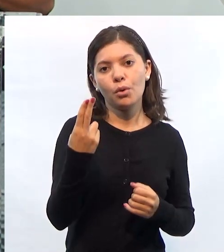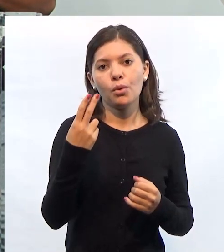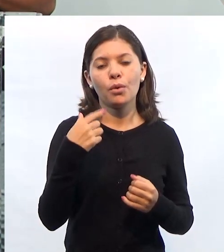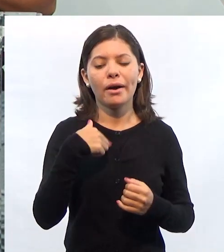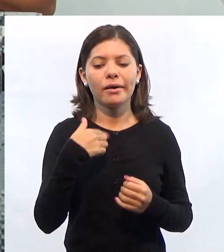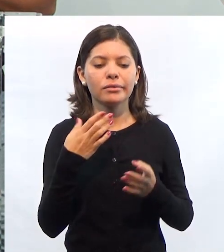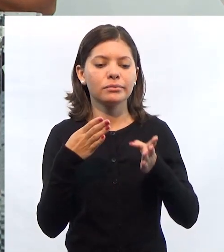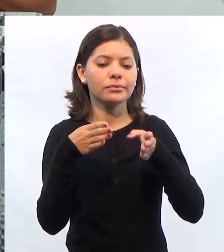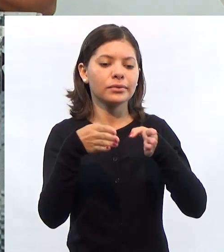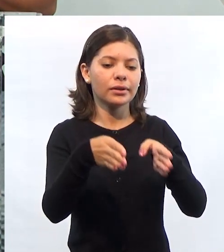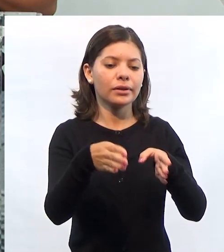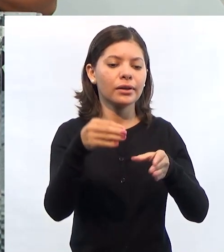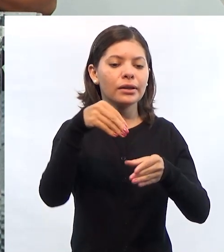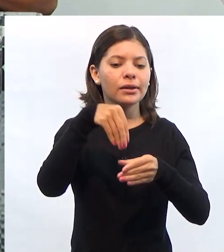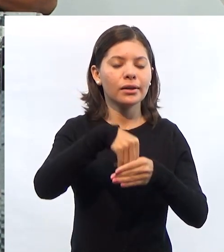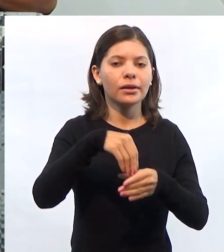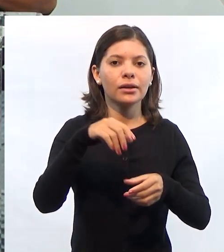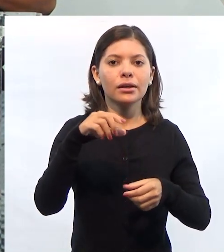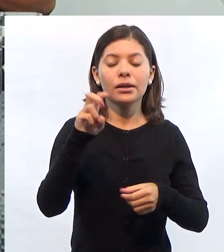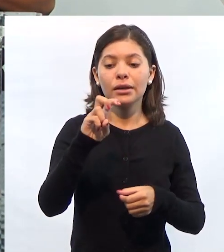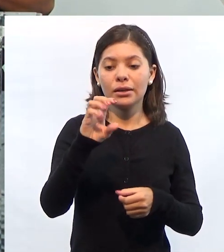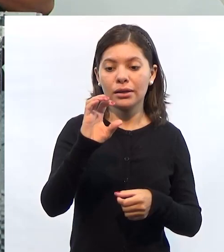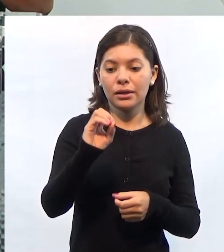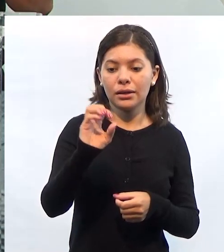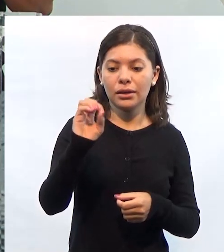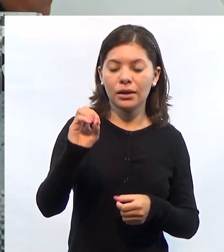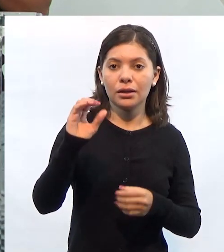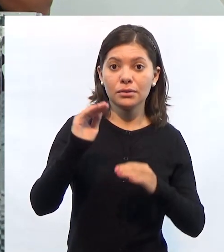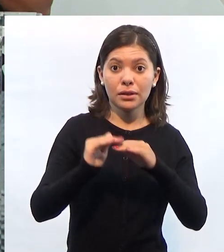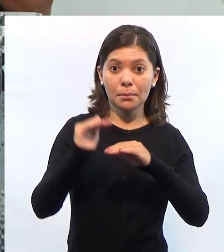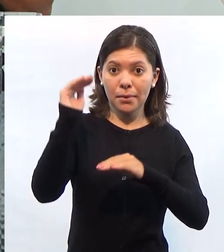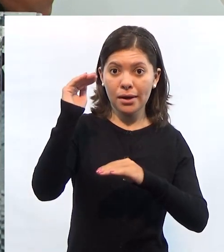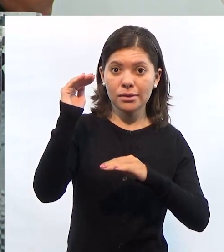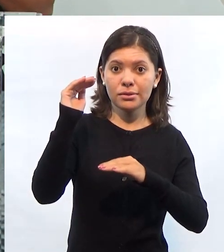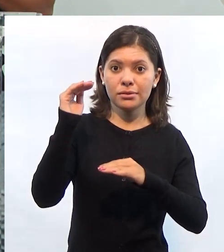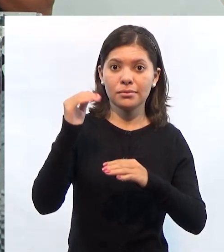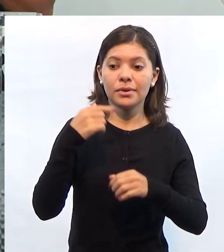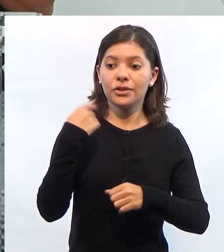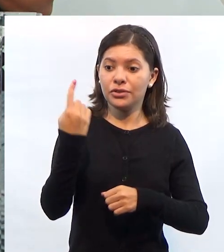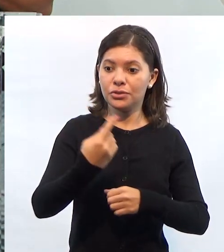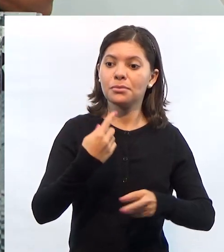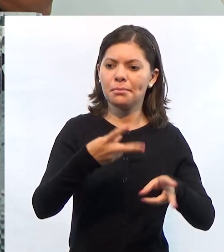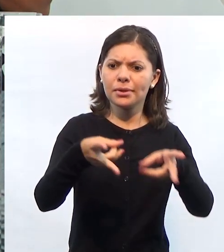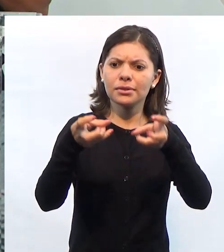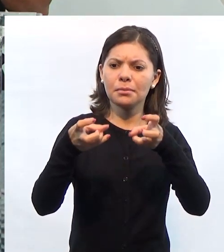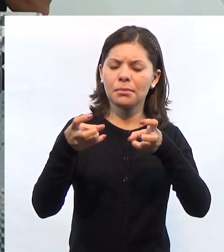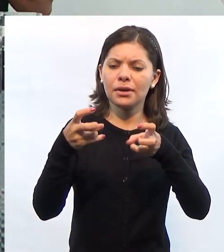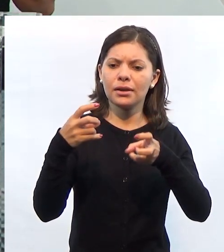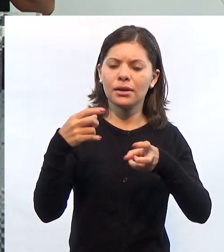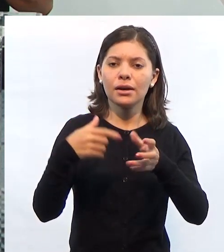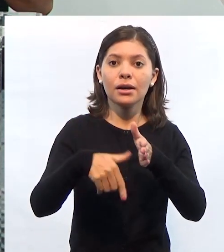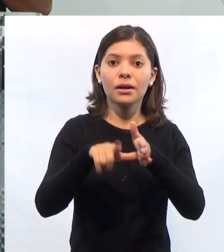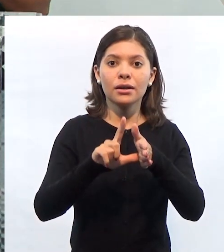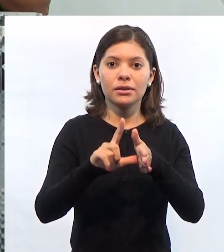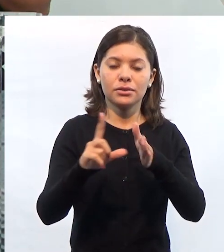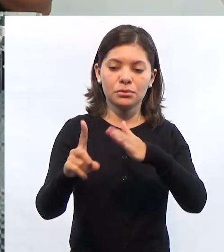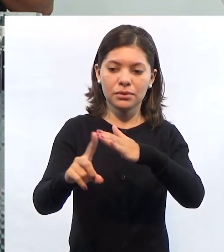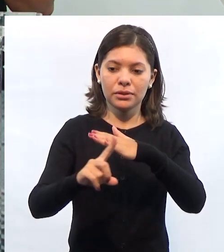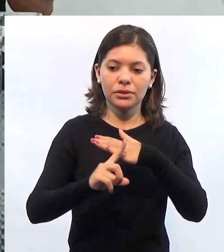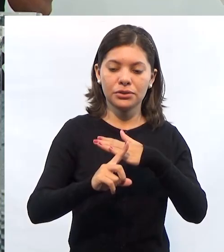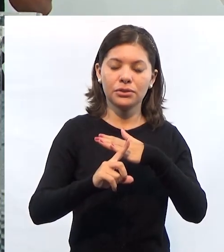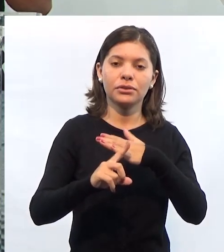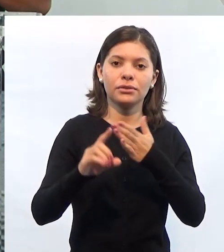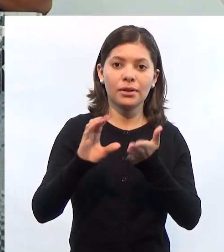de repente Ah vamos colocar aqui 50 ml a mais que casas desregulhe a gente percebeu que antes do cliente levar menos produto